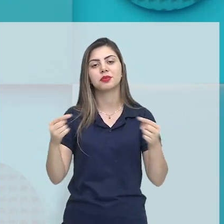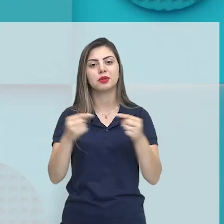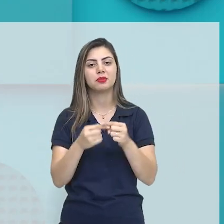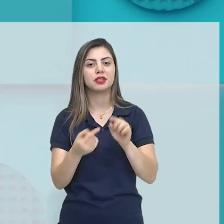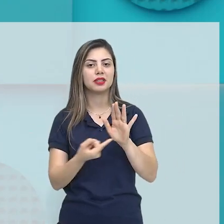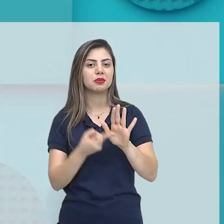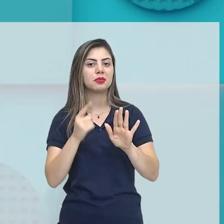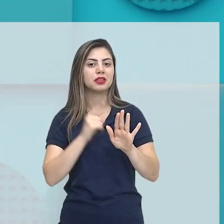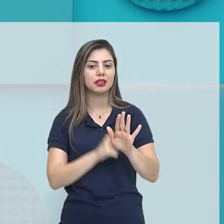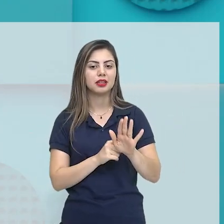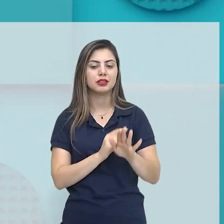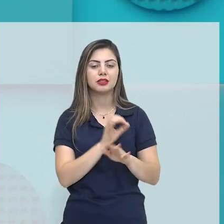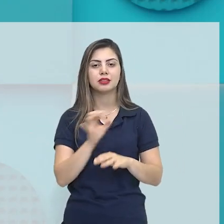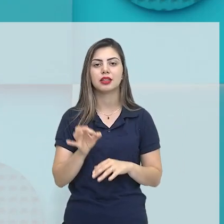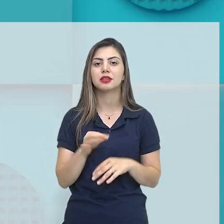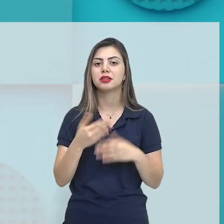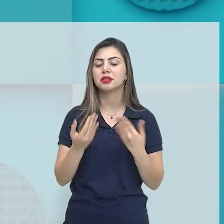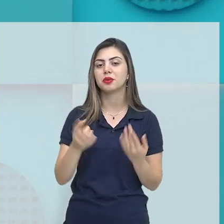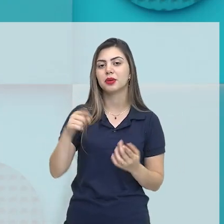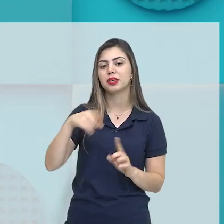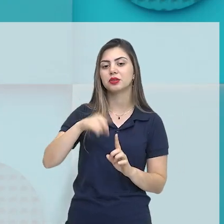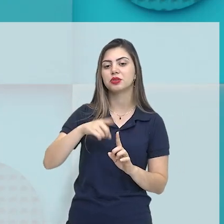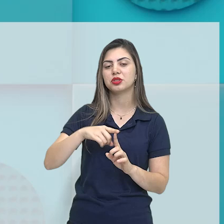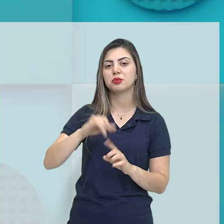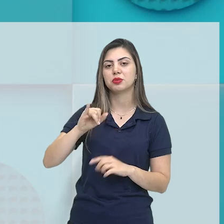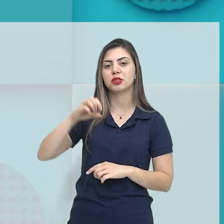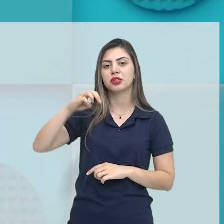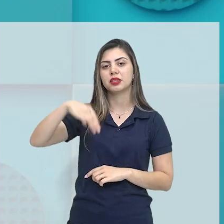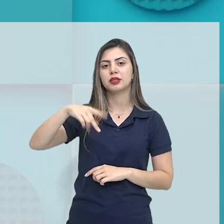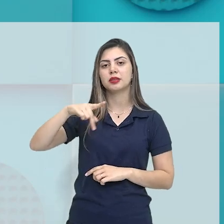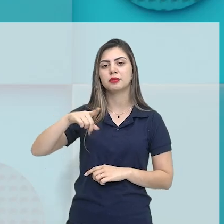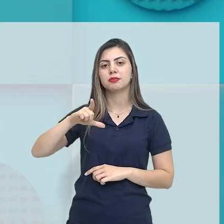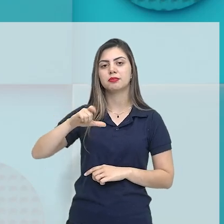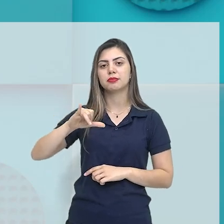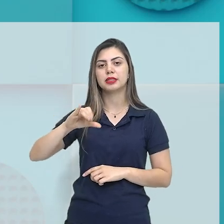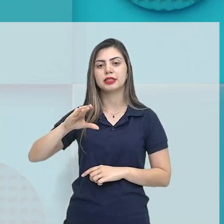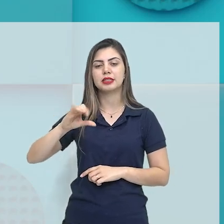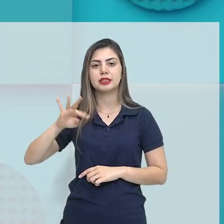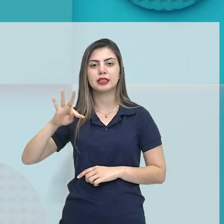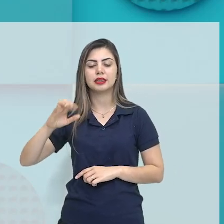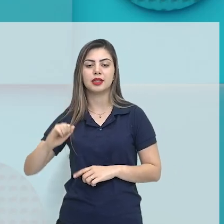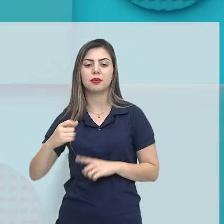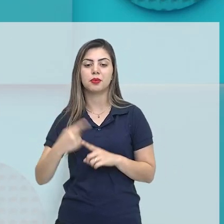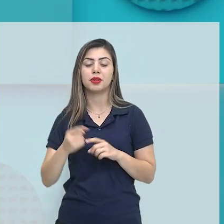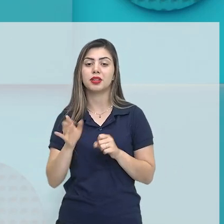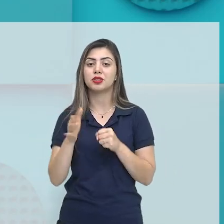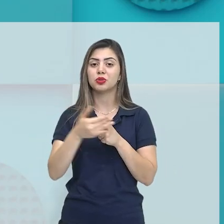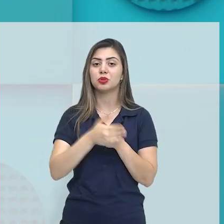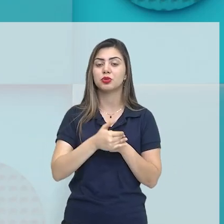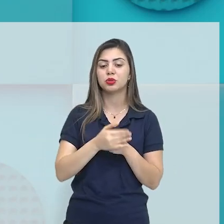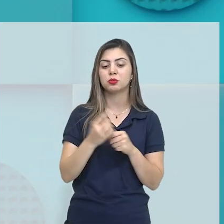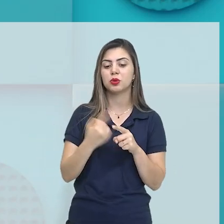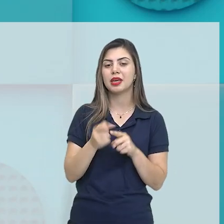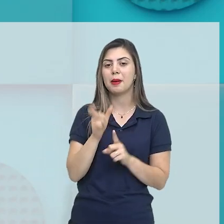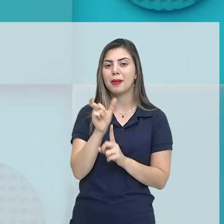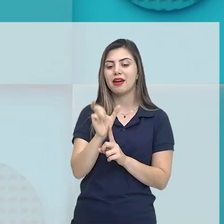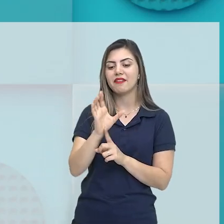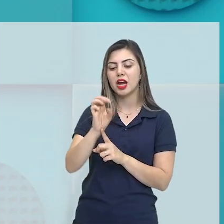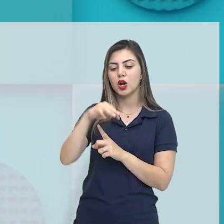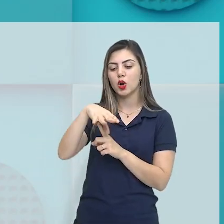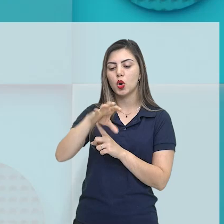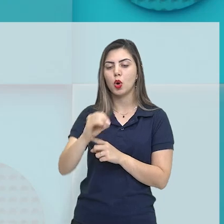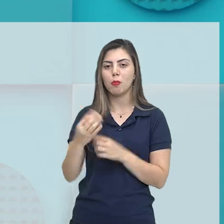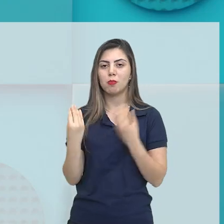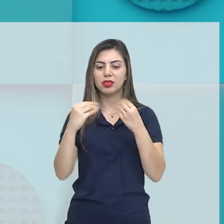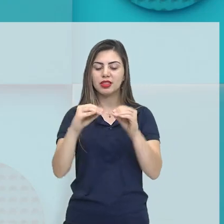é implícita. Por que implícita? Porque não aparece a palavra como. Se eu disser